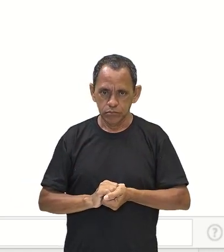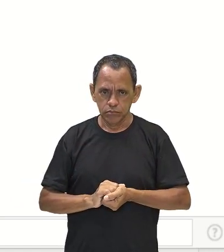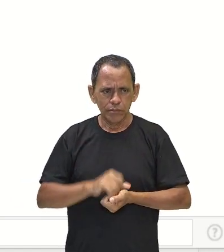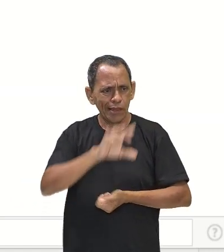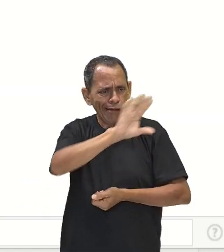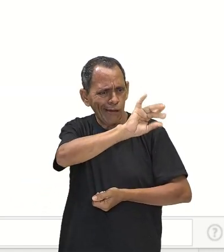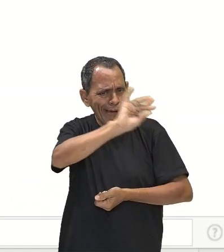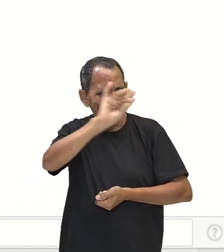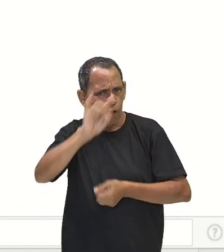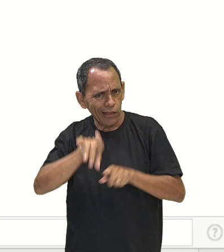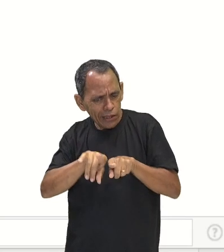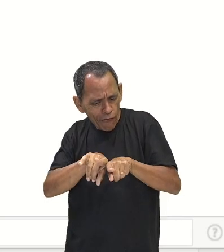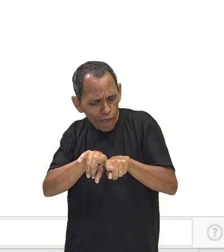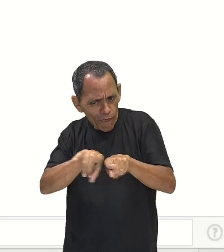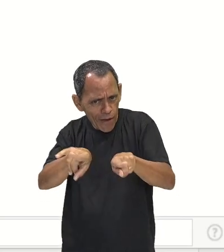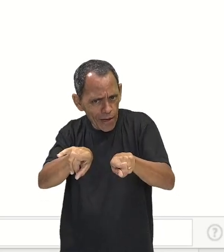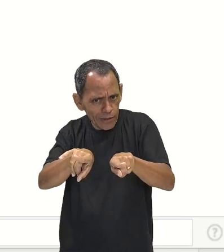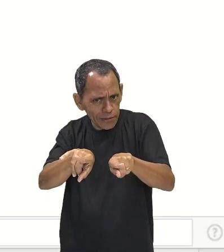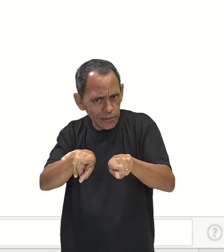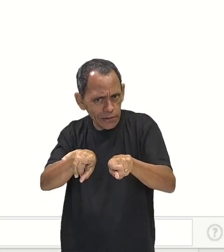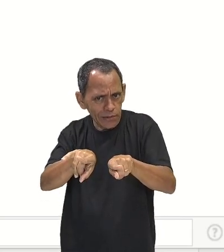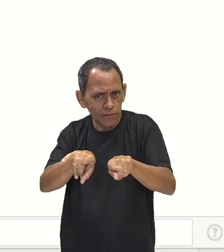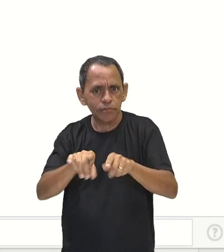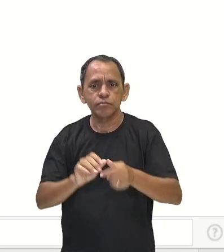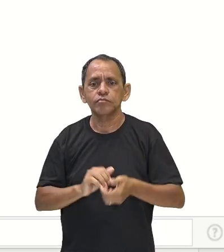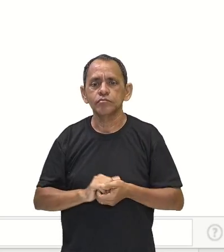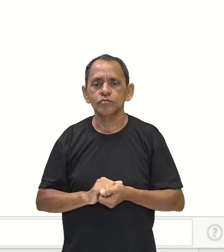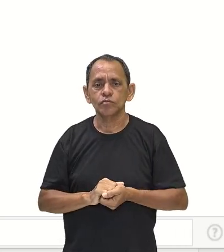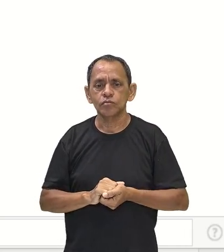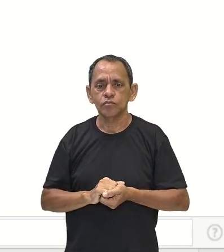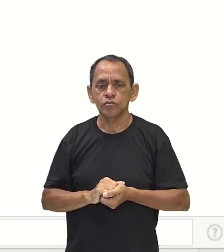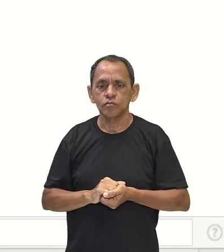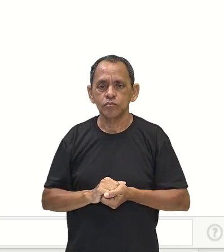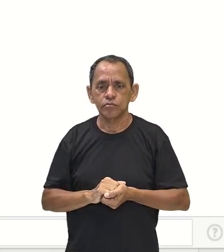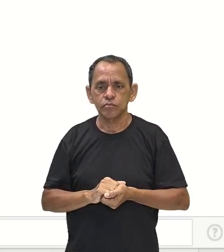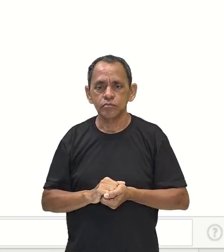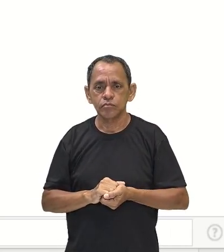vértice aqui do nosso hexaedro